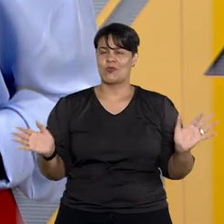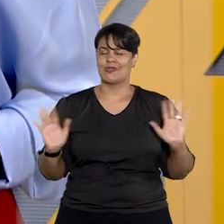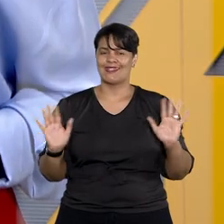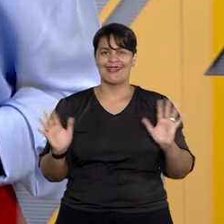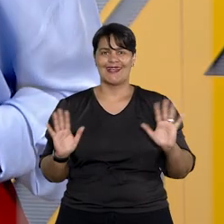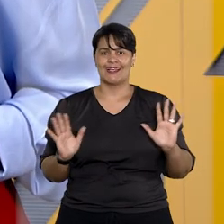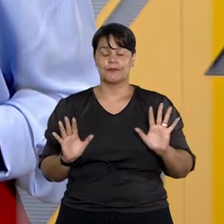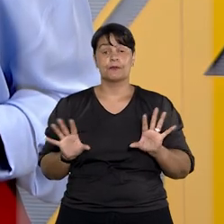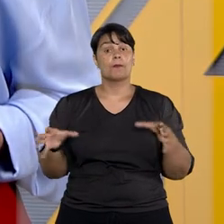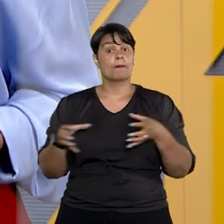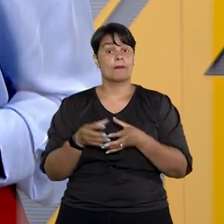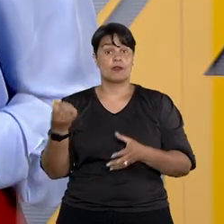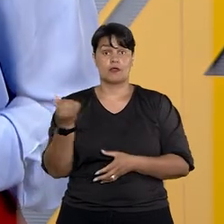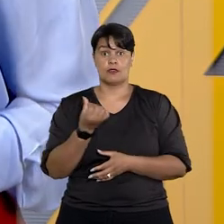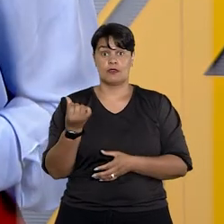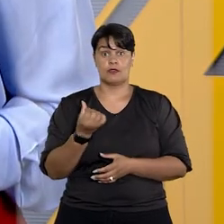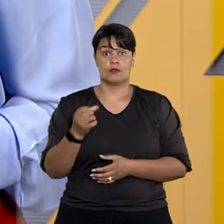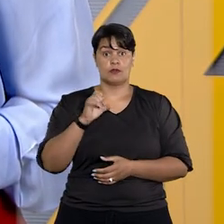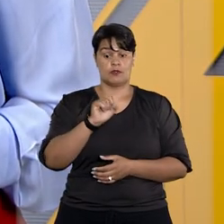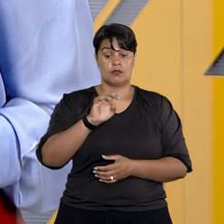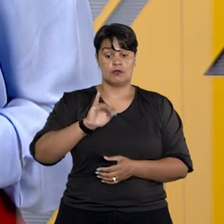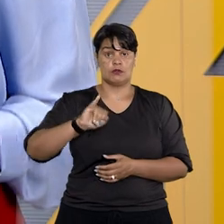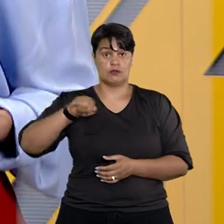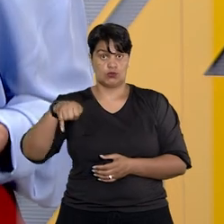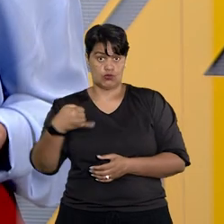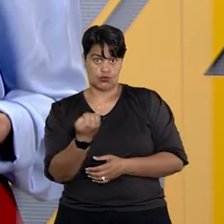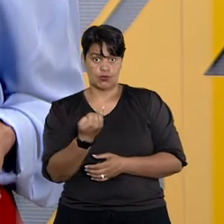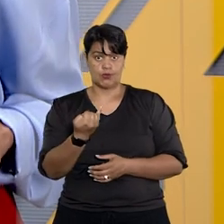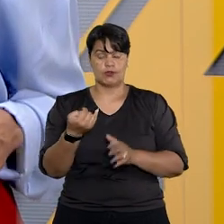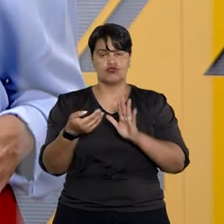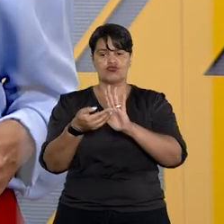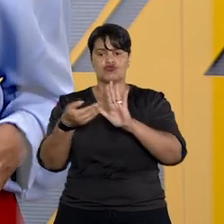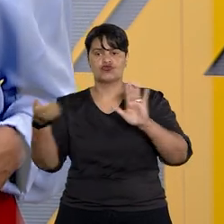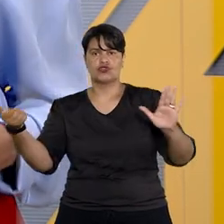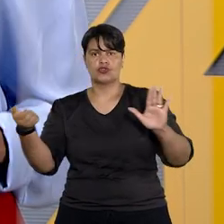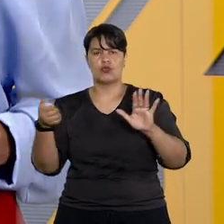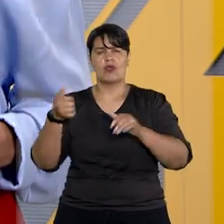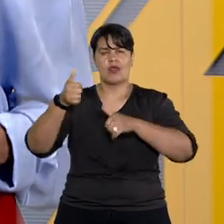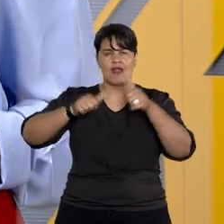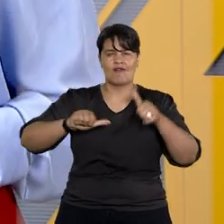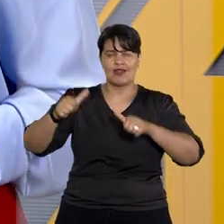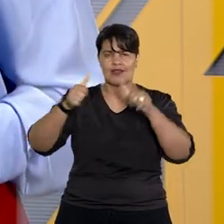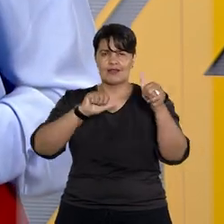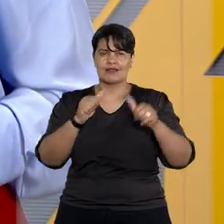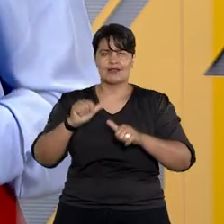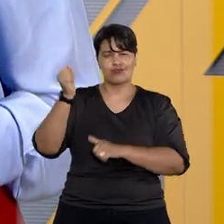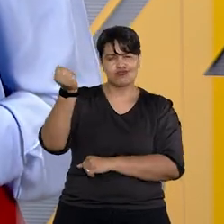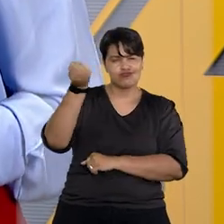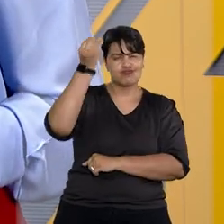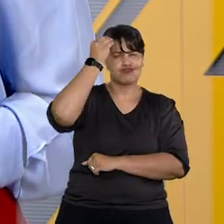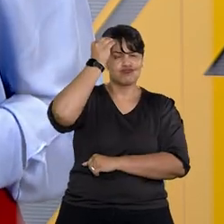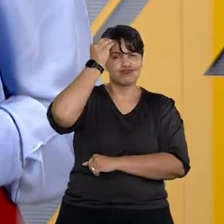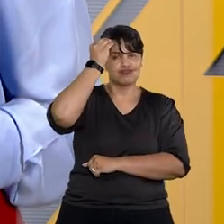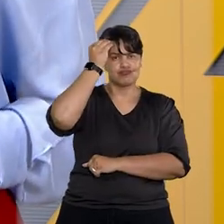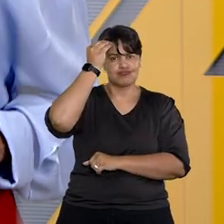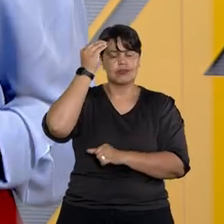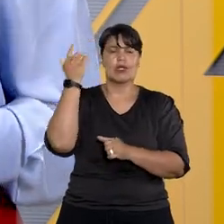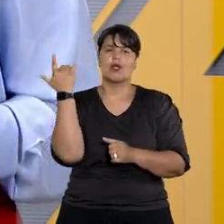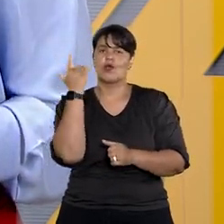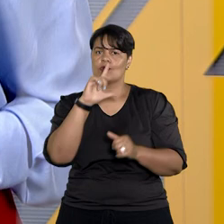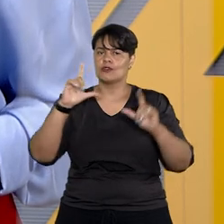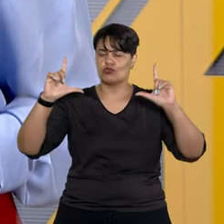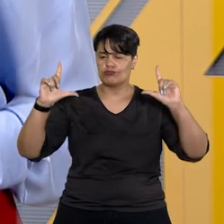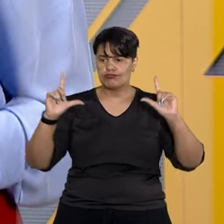Olá! A sexta turma do Superior Tribunal de Justiça excluiu a avaliação negativa da culpabilidade e aplicou